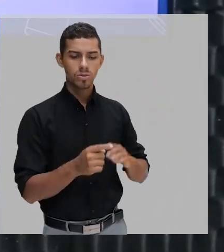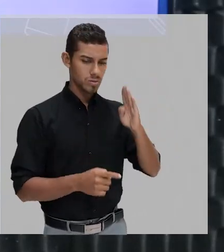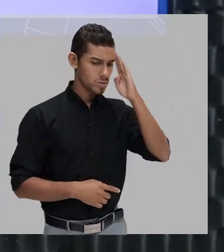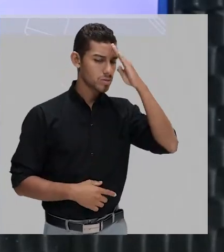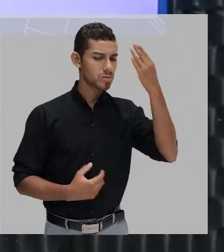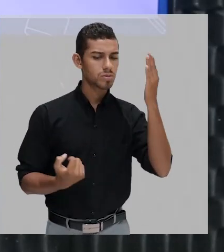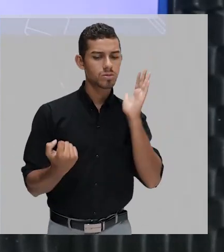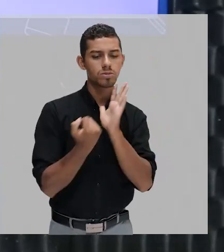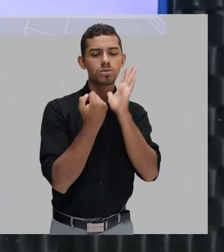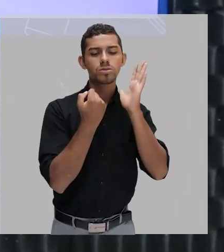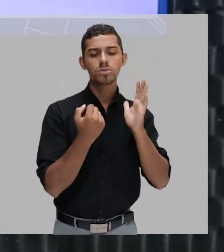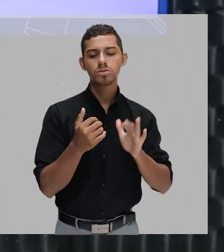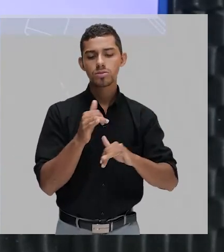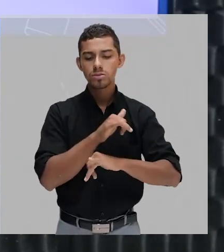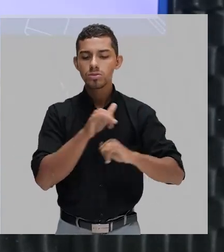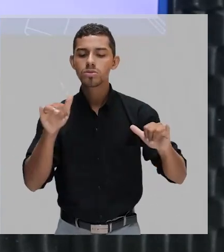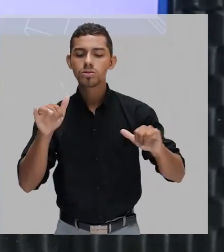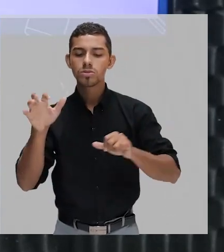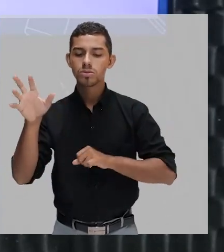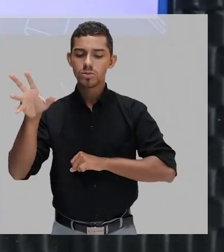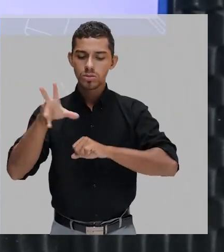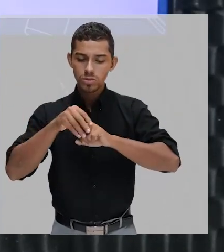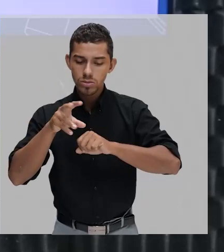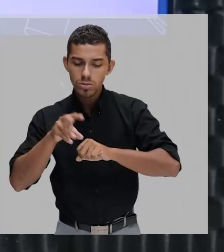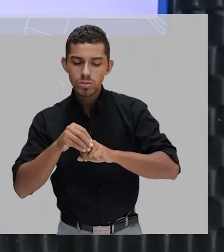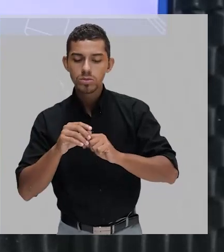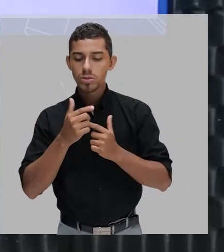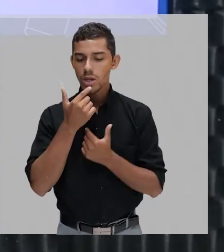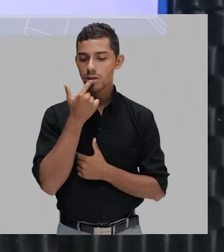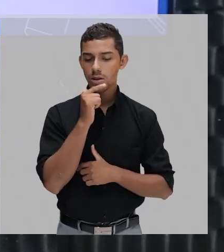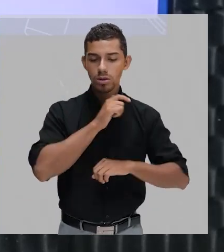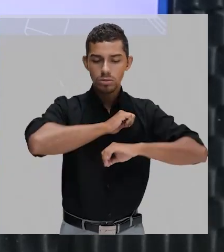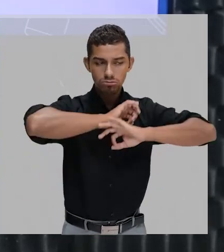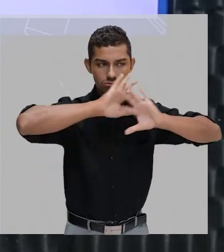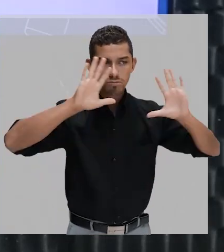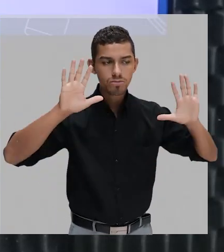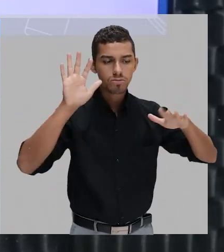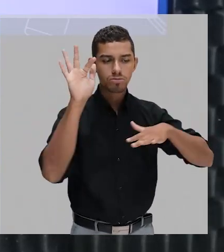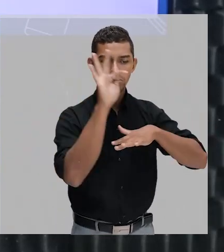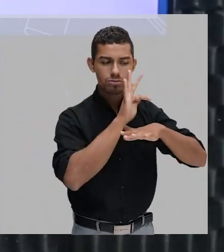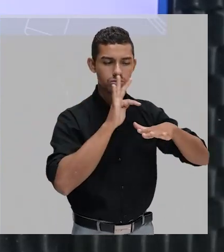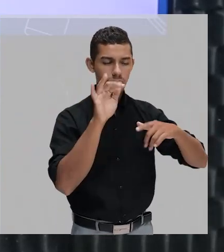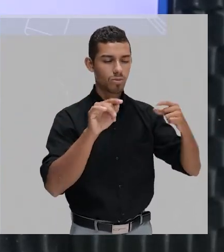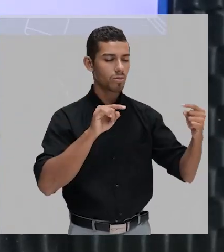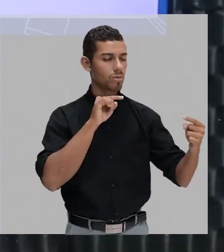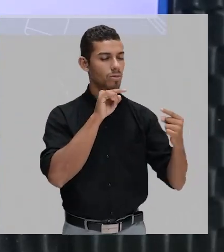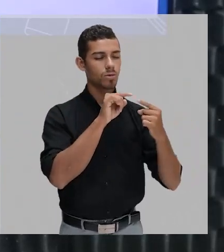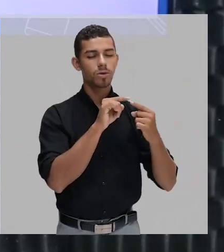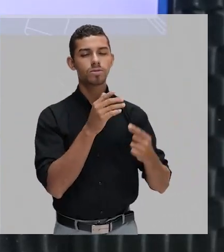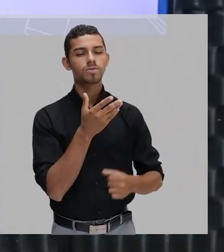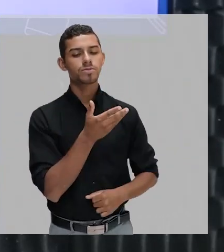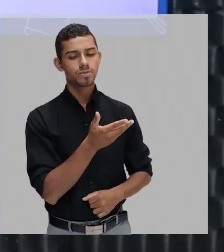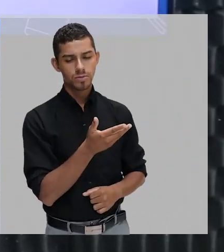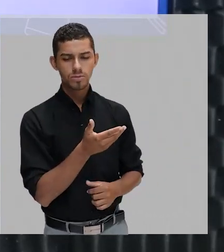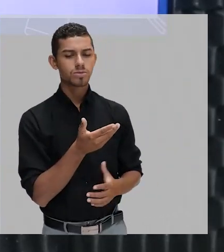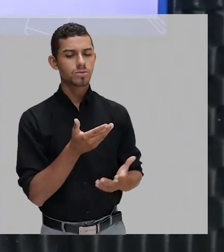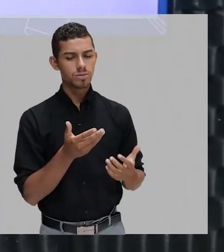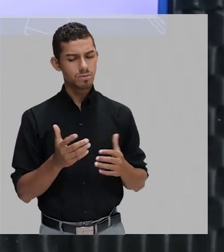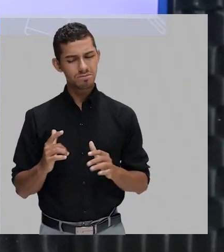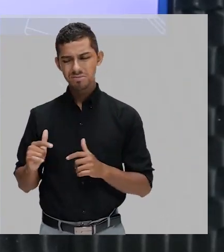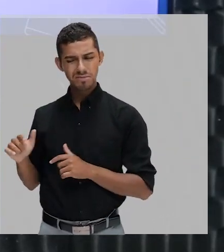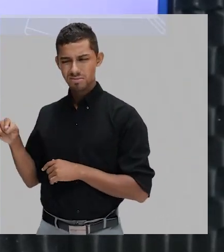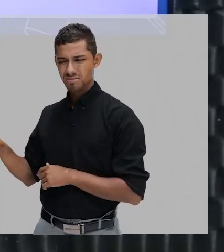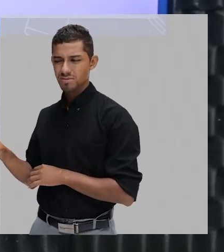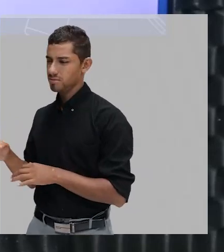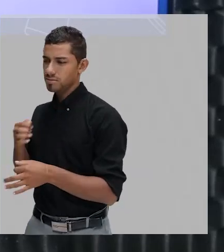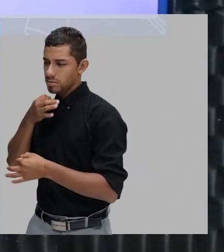são informação, conhecimento, linguagem clara, objetiva, sem